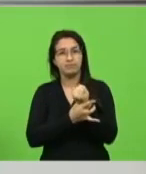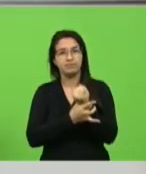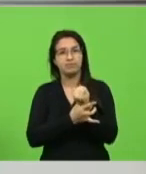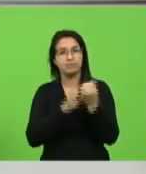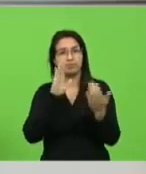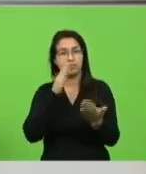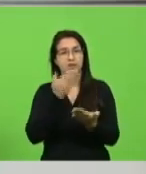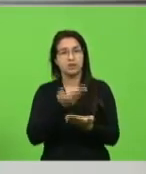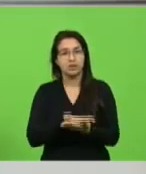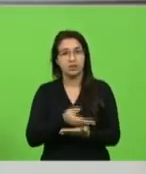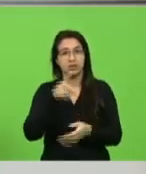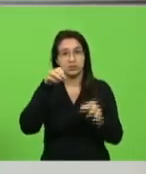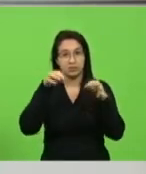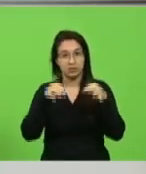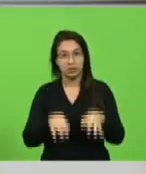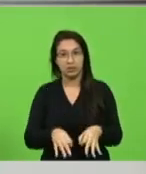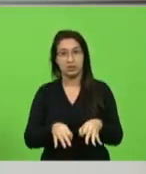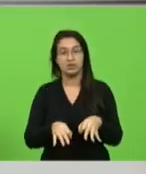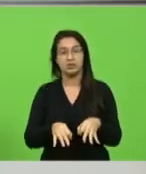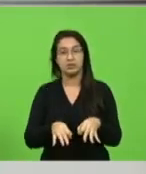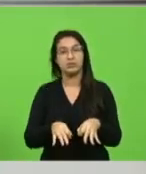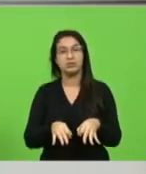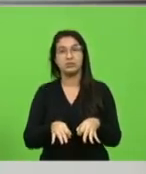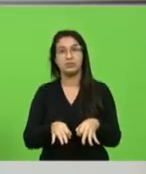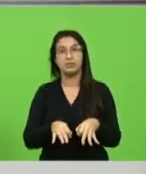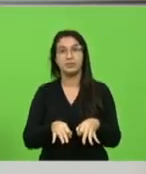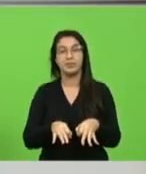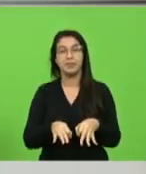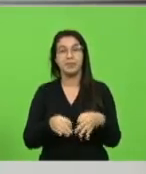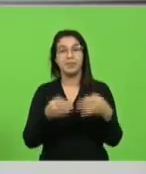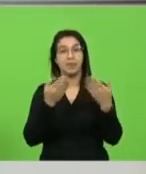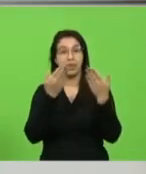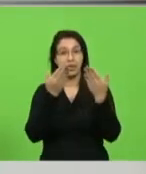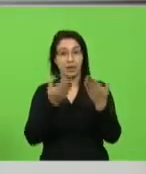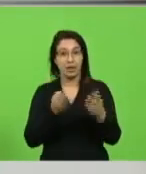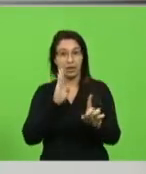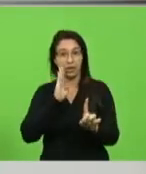convicção de que o denunciado,